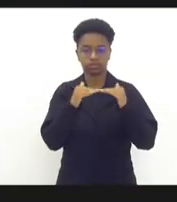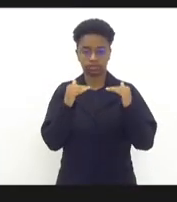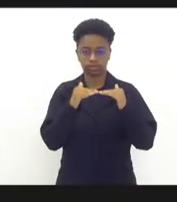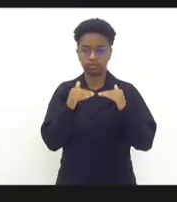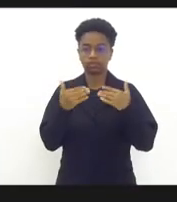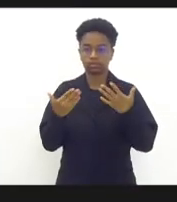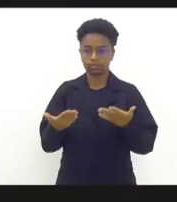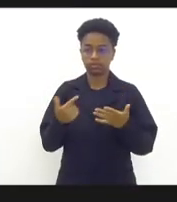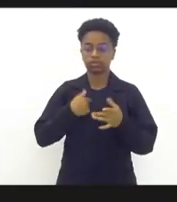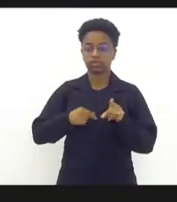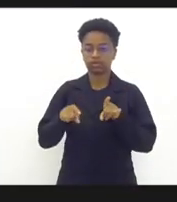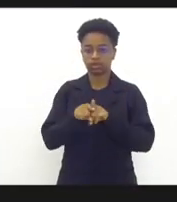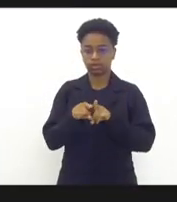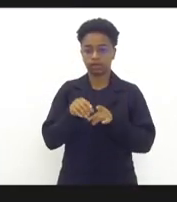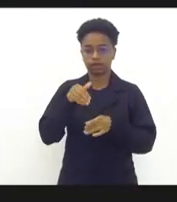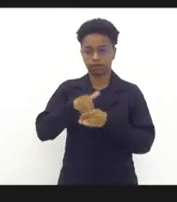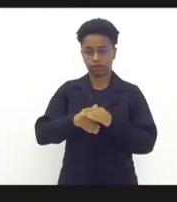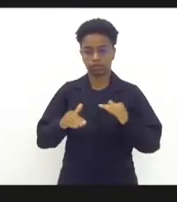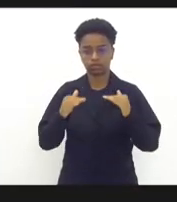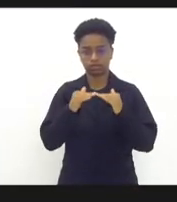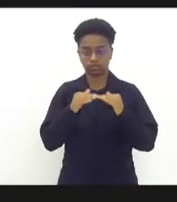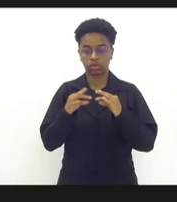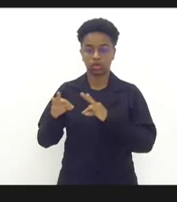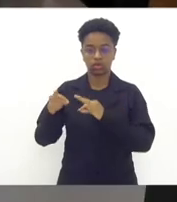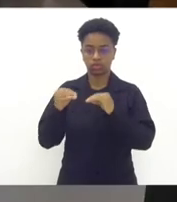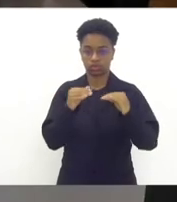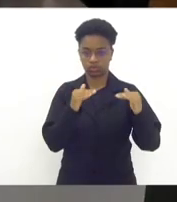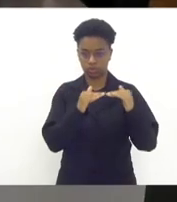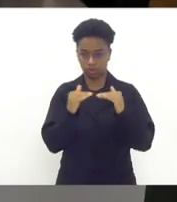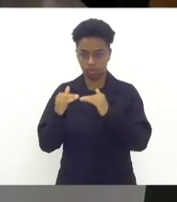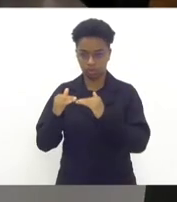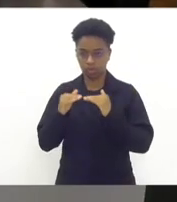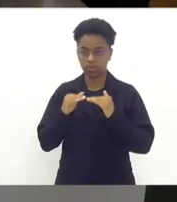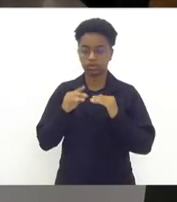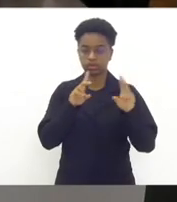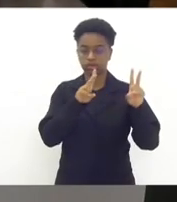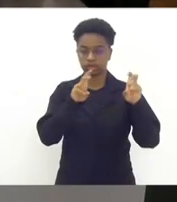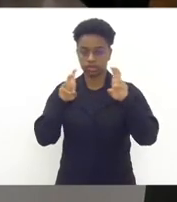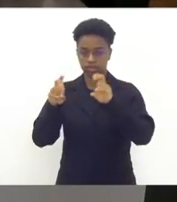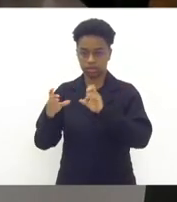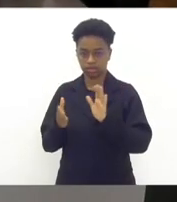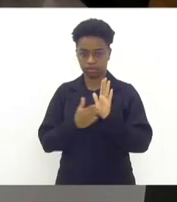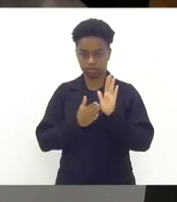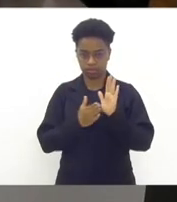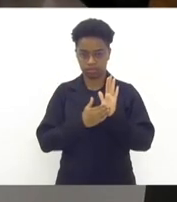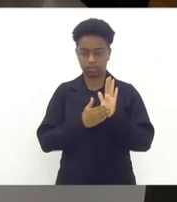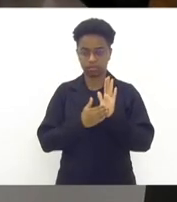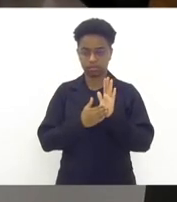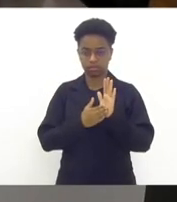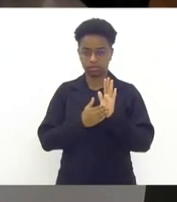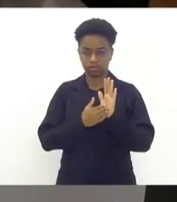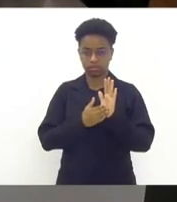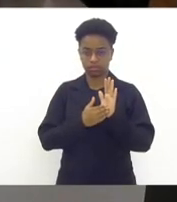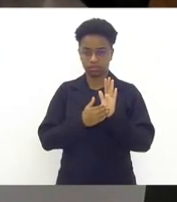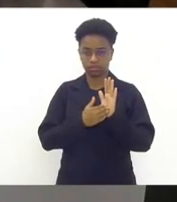Então, eu também favorável, voto favorável, por unanimidade. Os temas aqui propostos